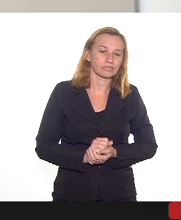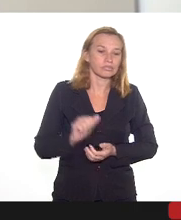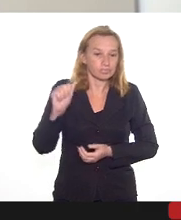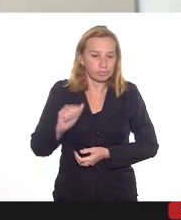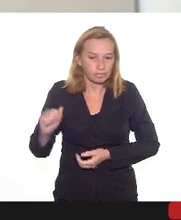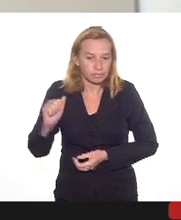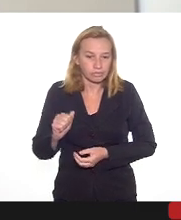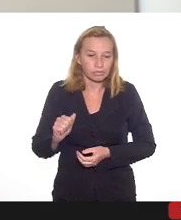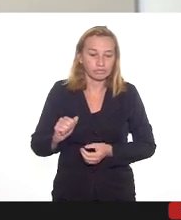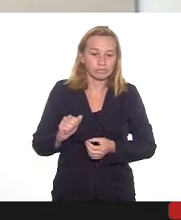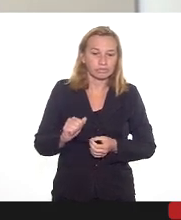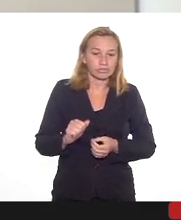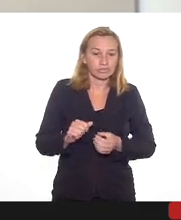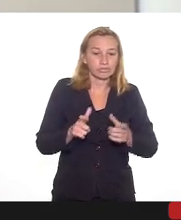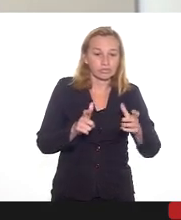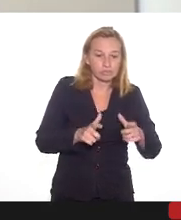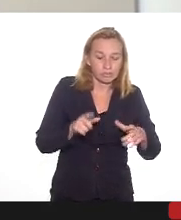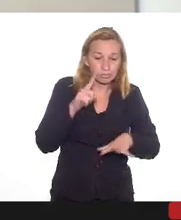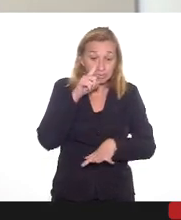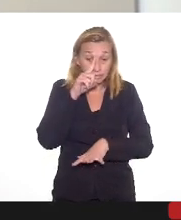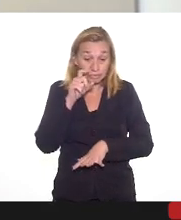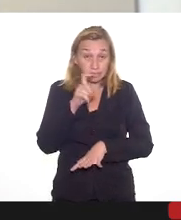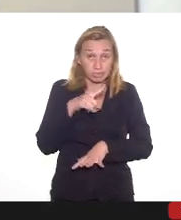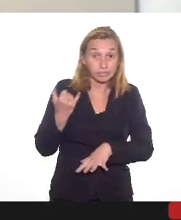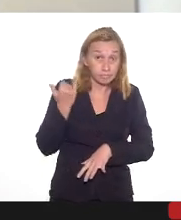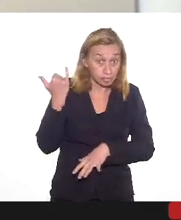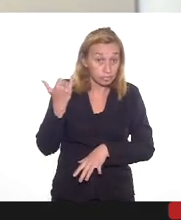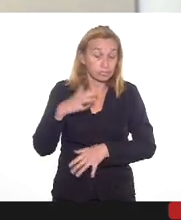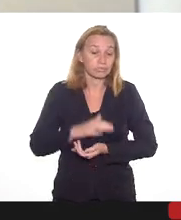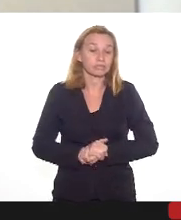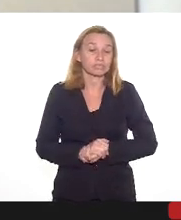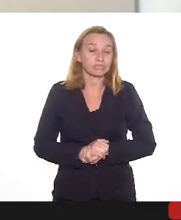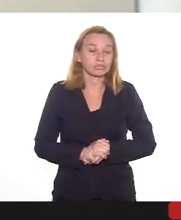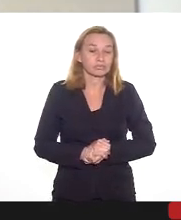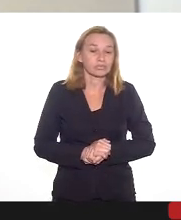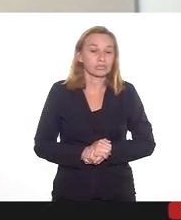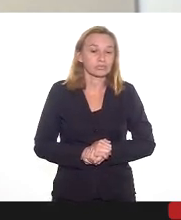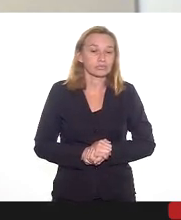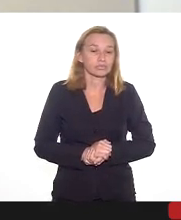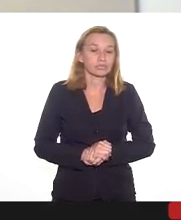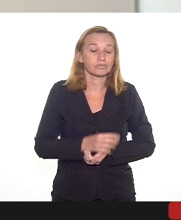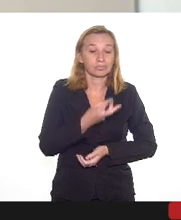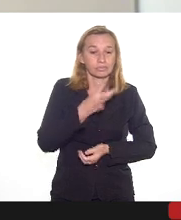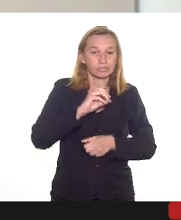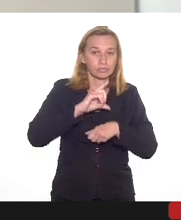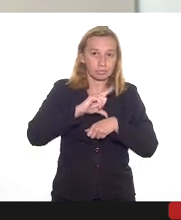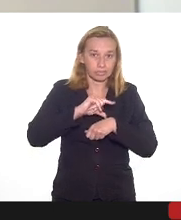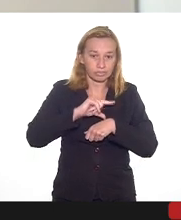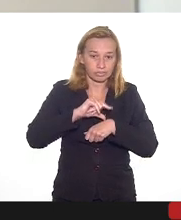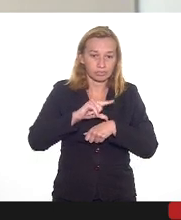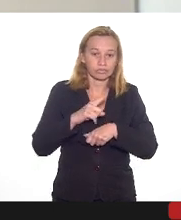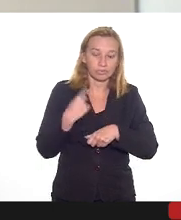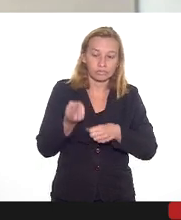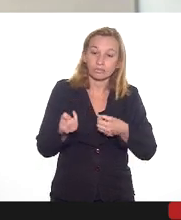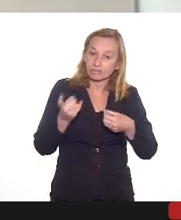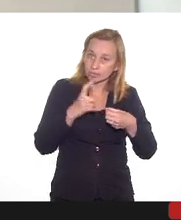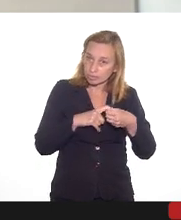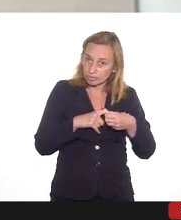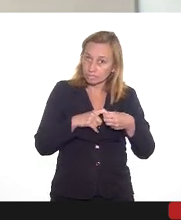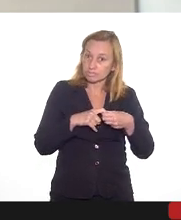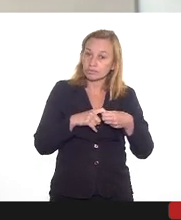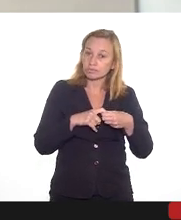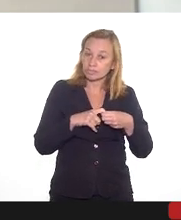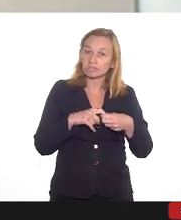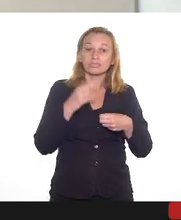com áreas de risco, etc., que é importante. E essa questão das 30 horas, que a gente vai retomar, que a